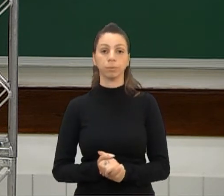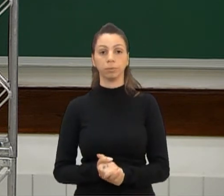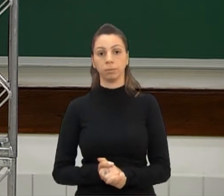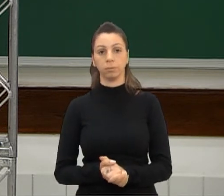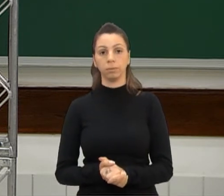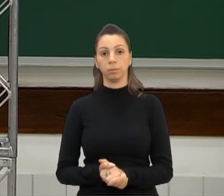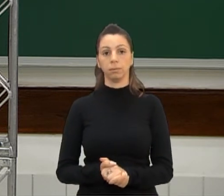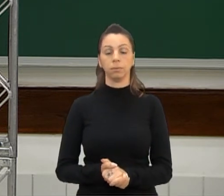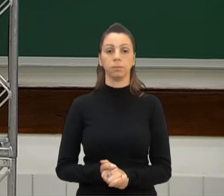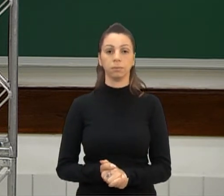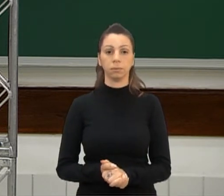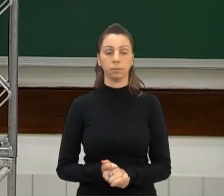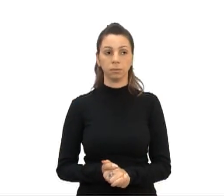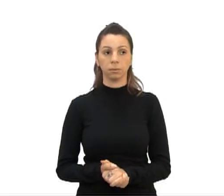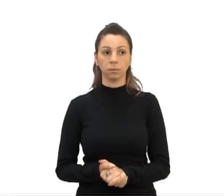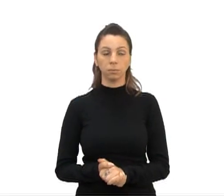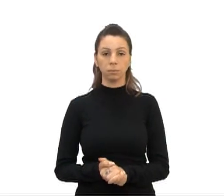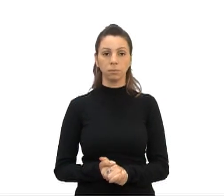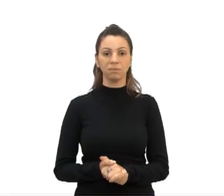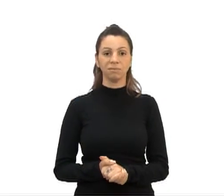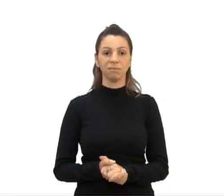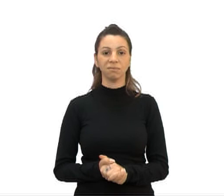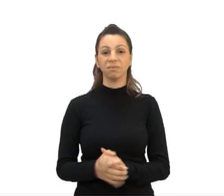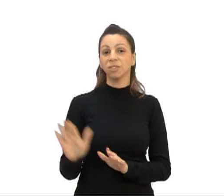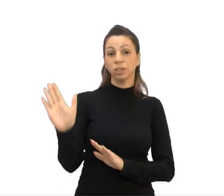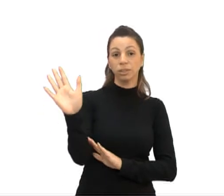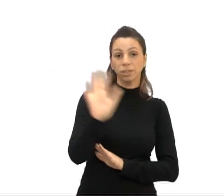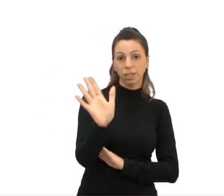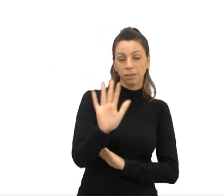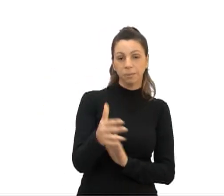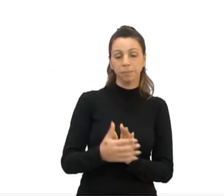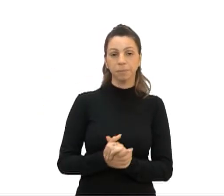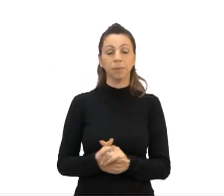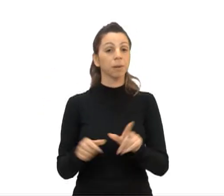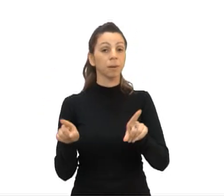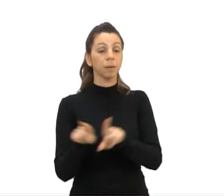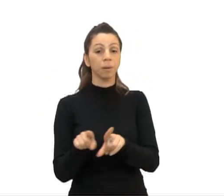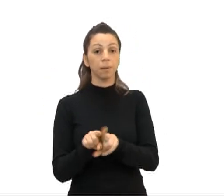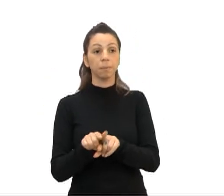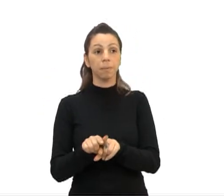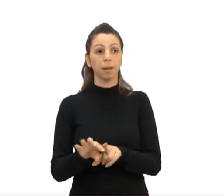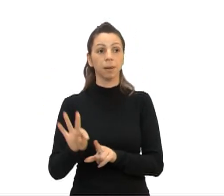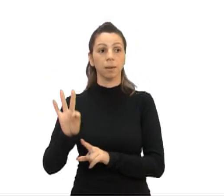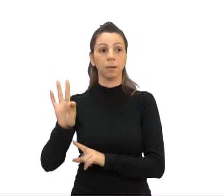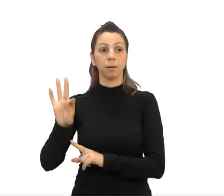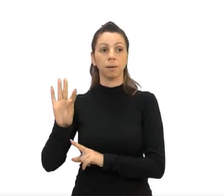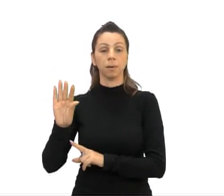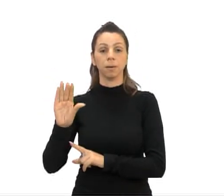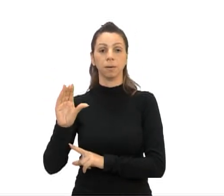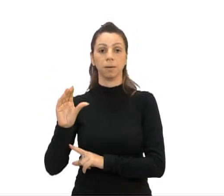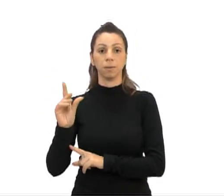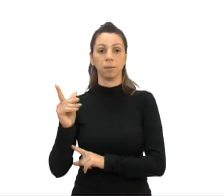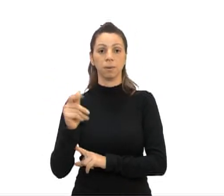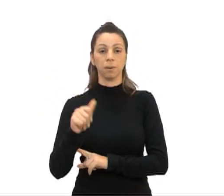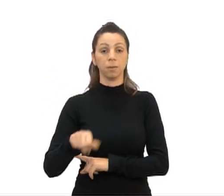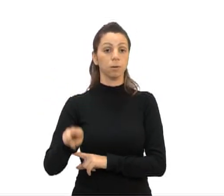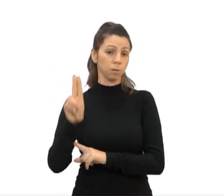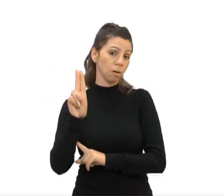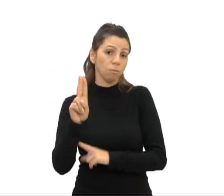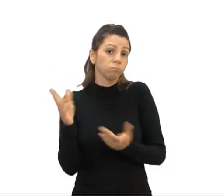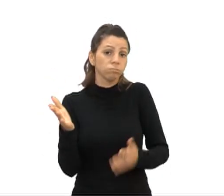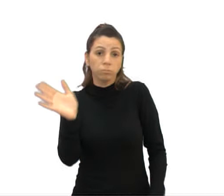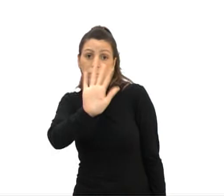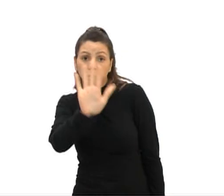só, adiós, adeus, tchau. Há também a forma tchau, ou tchau, que é tchau,